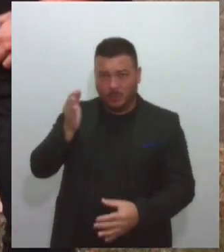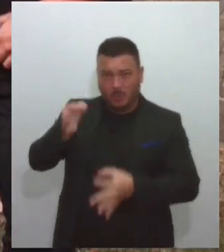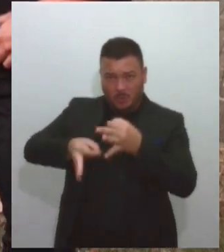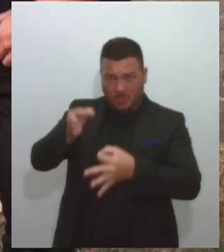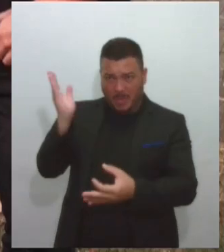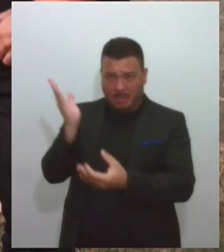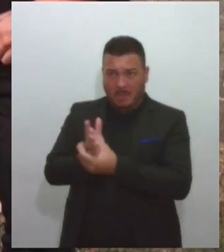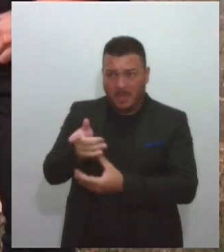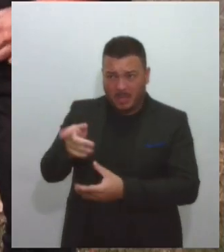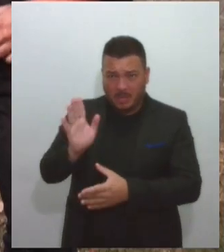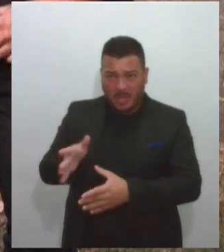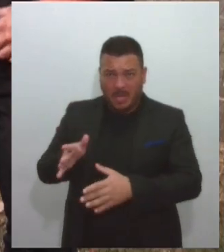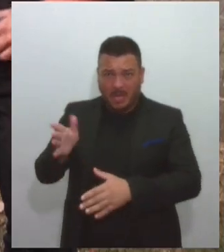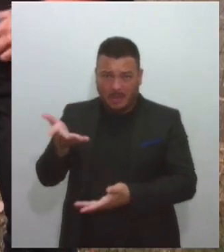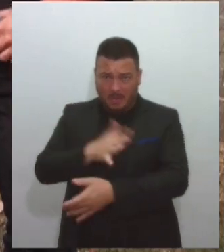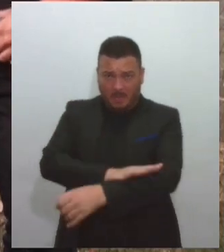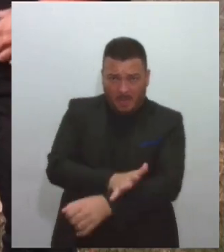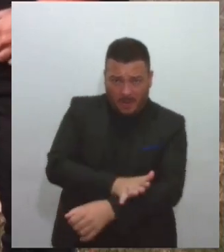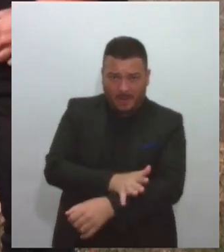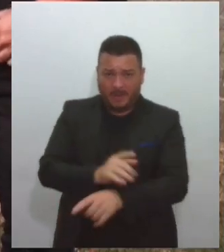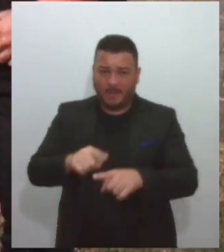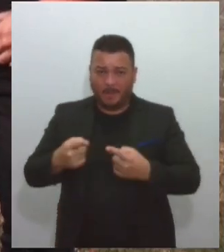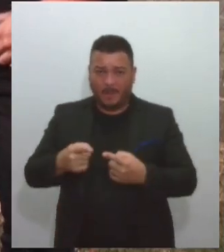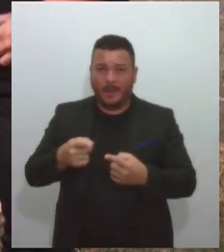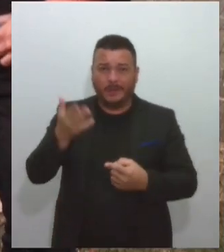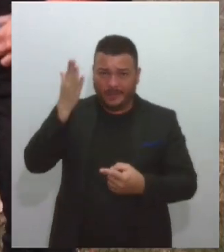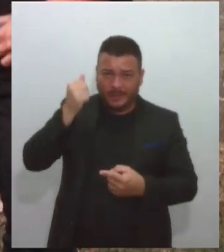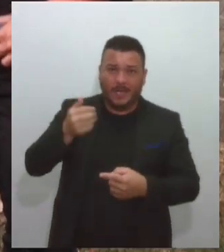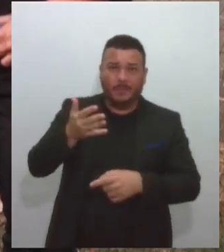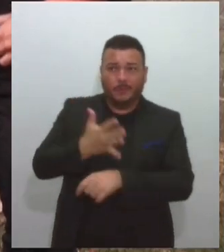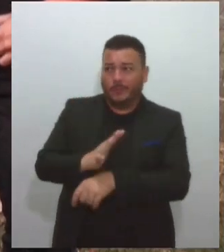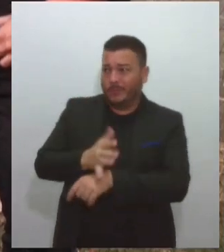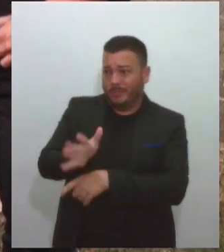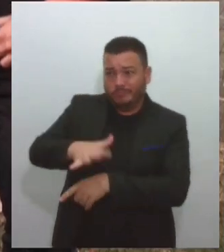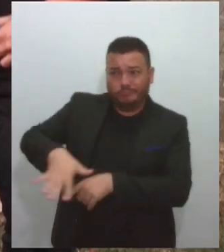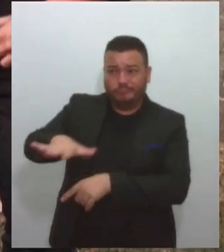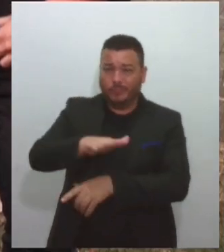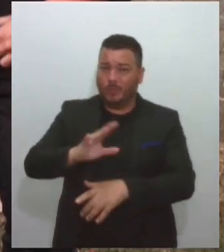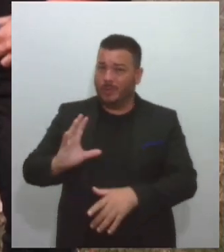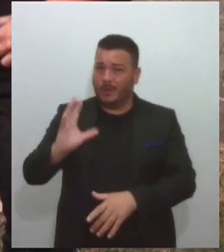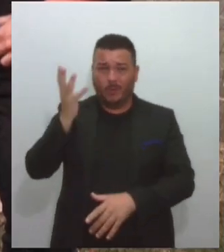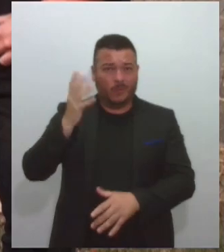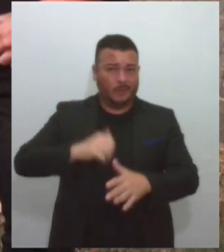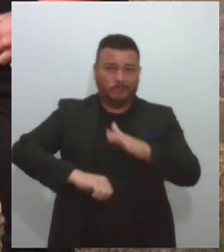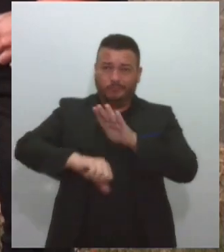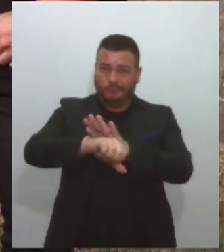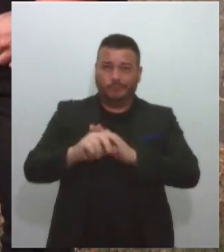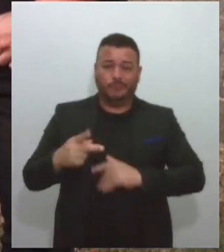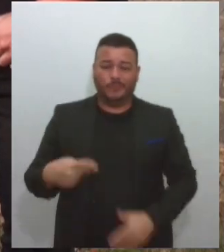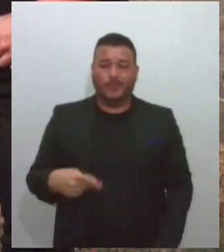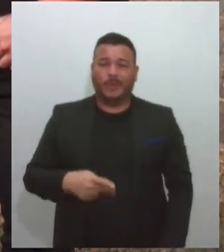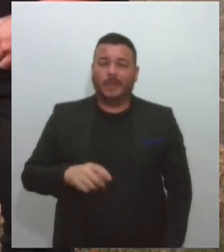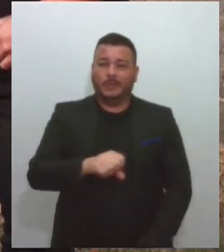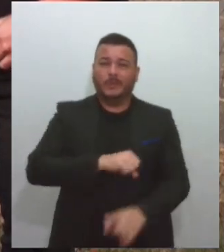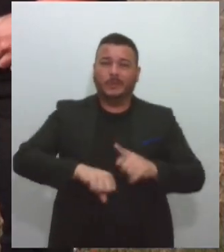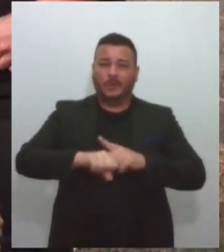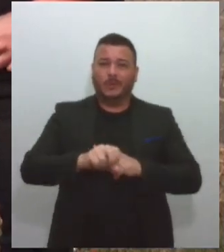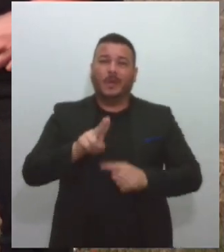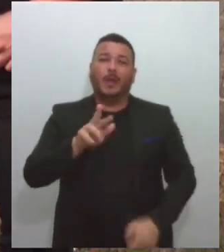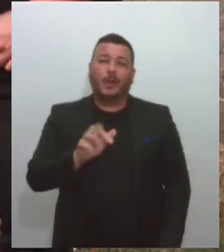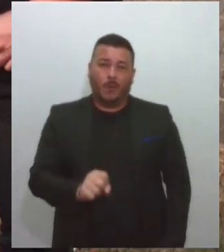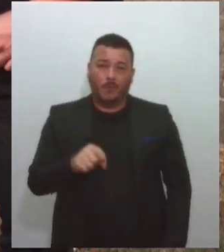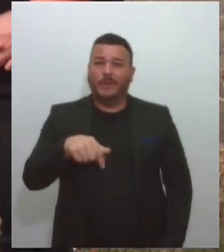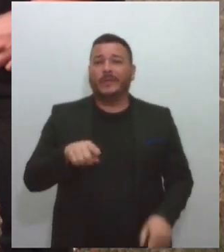racismo, mesmo a gente sabendo que a prática do racismo ela é extremamente comum na nossa sociedade e na UFES não é diferente. Então,